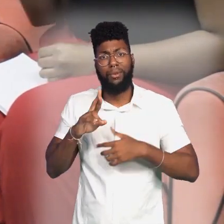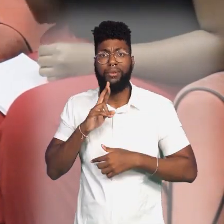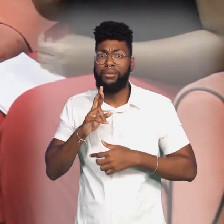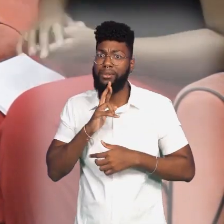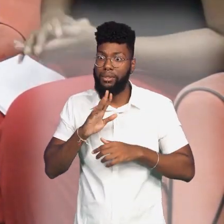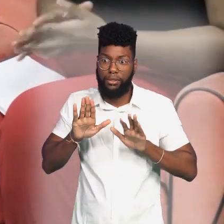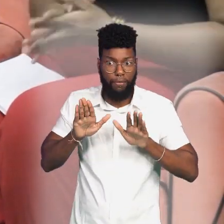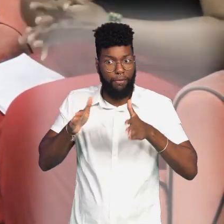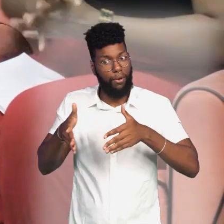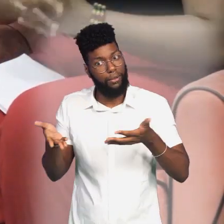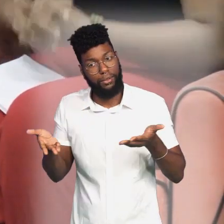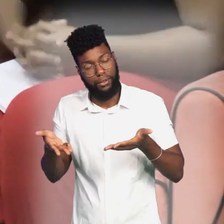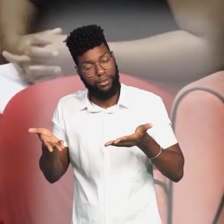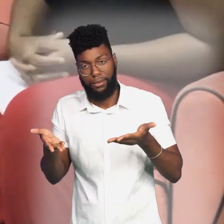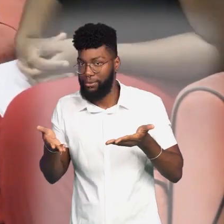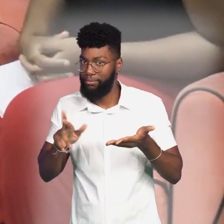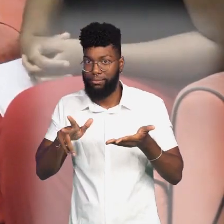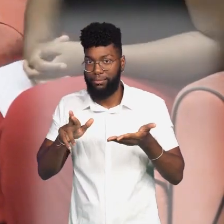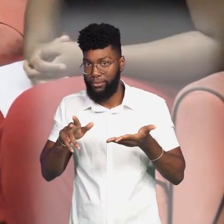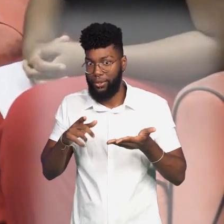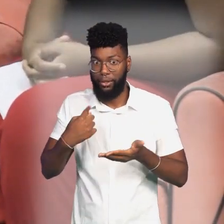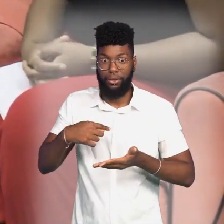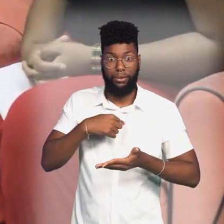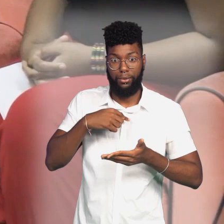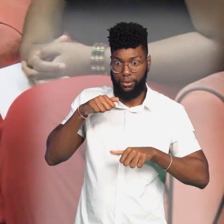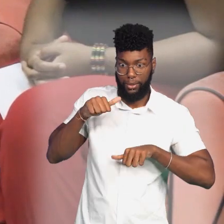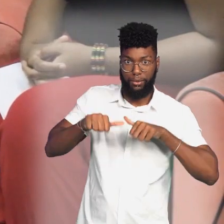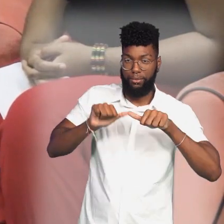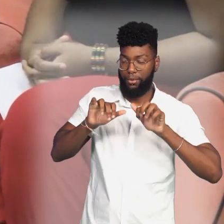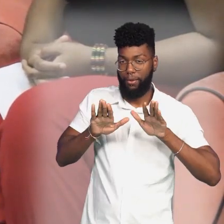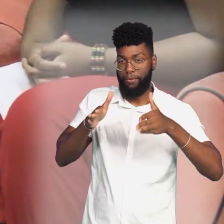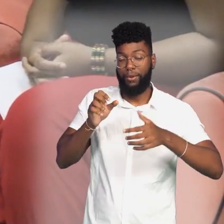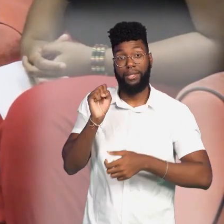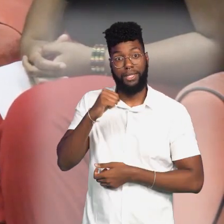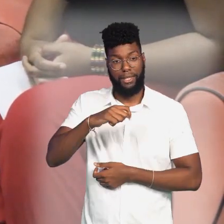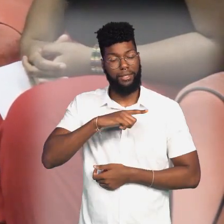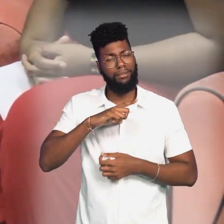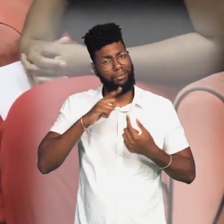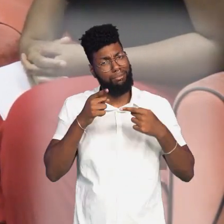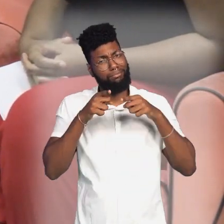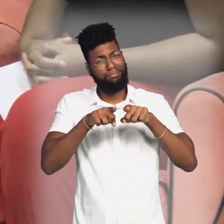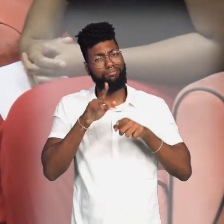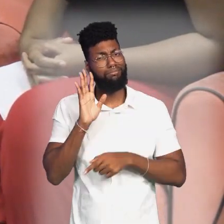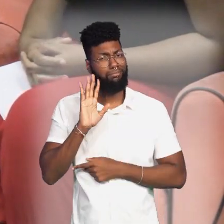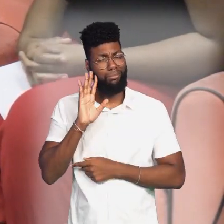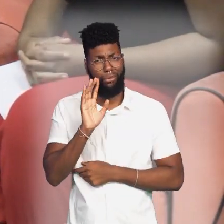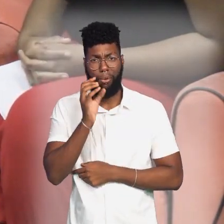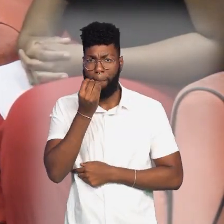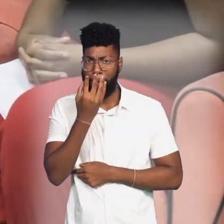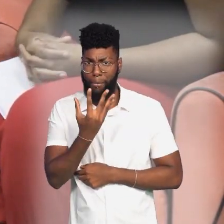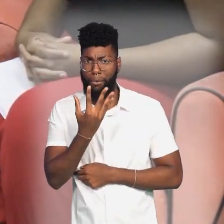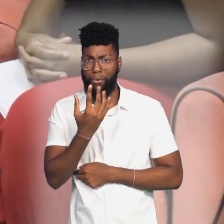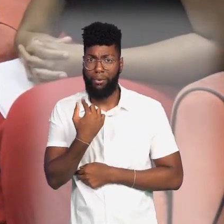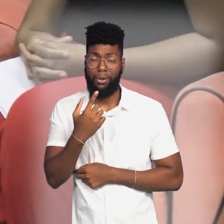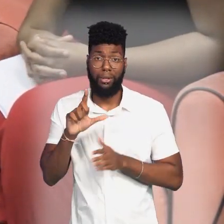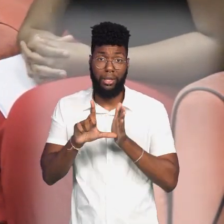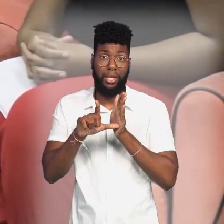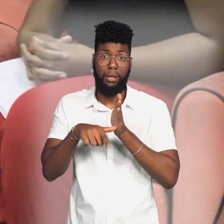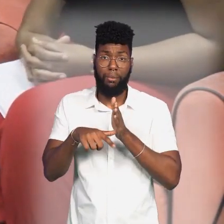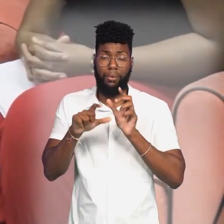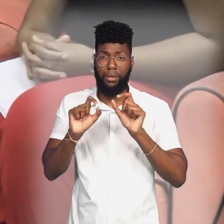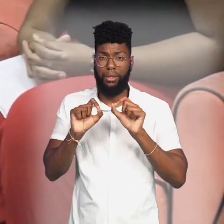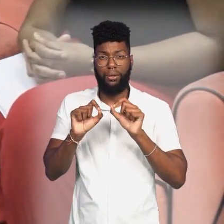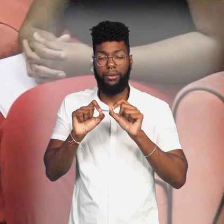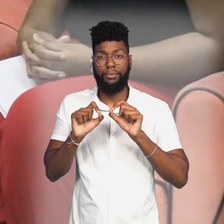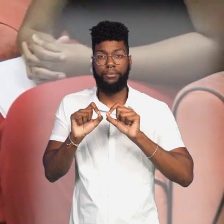o foco. Nossa, E aí foi uma parceria bem legal. Depois inauguramos o Sesc Campestre. Sim, né,